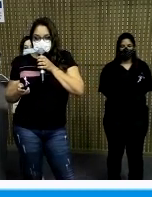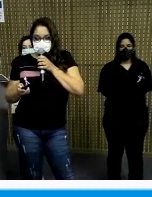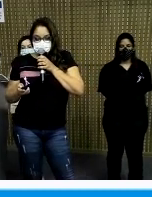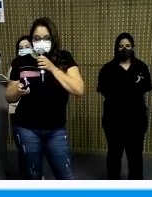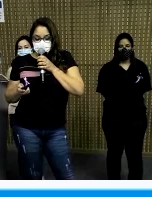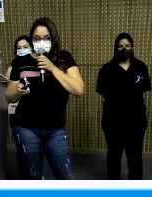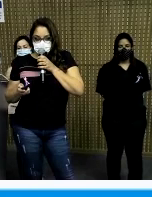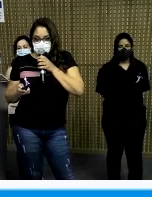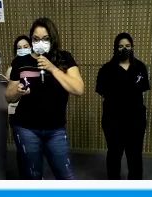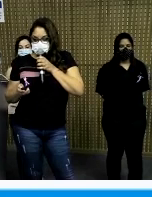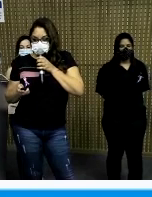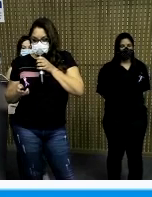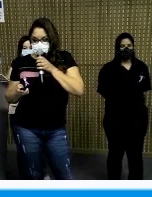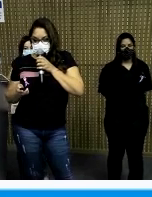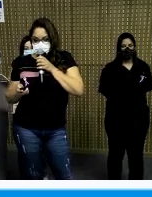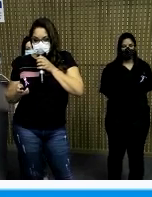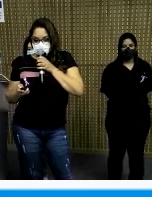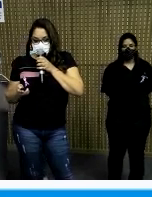Doenças transmissíveis, tuberculose,